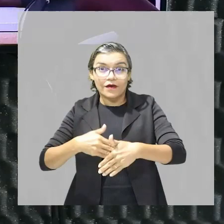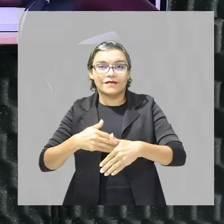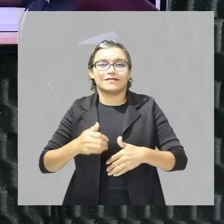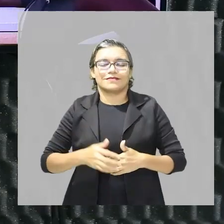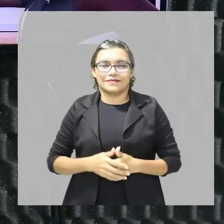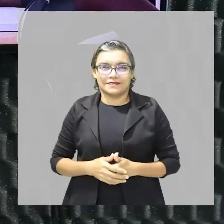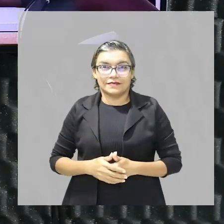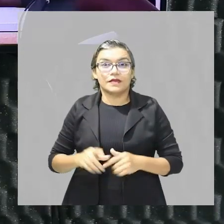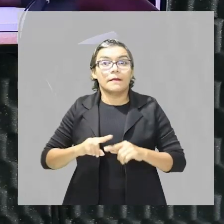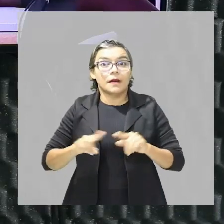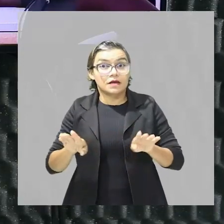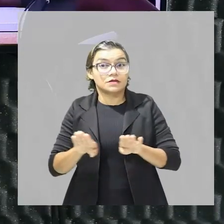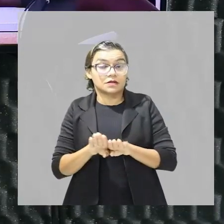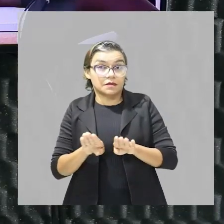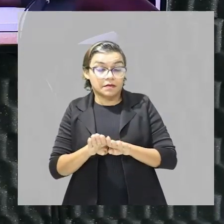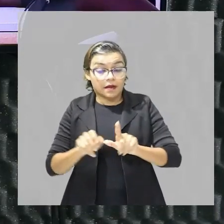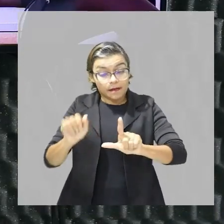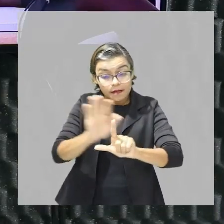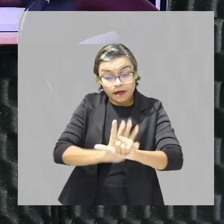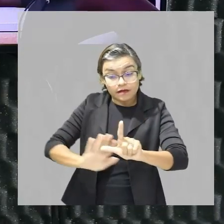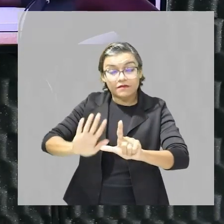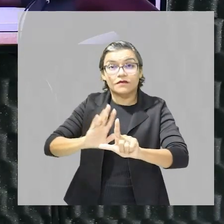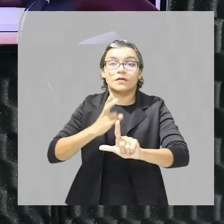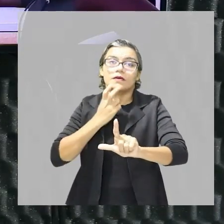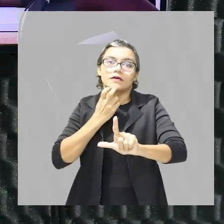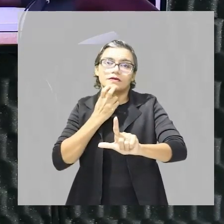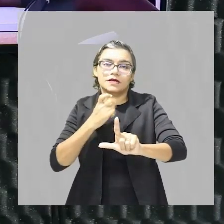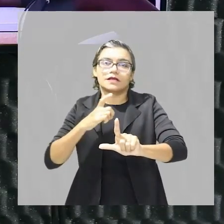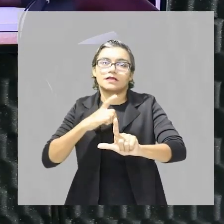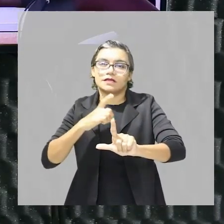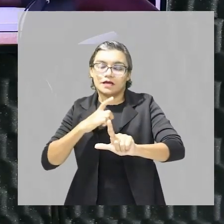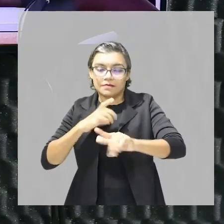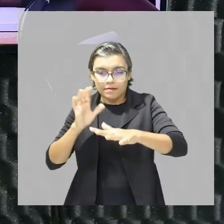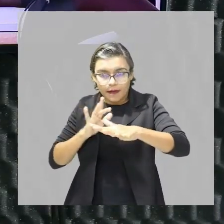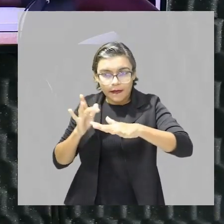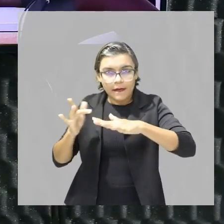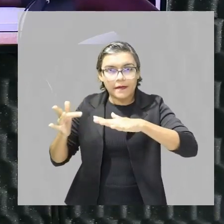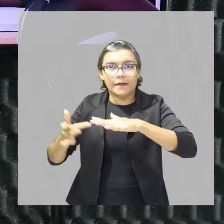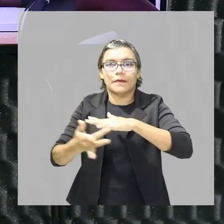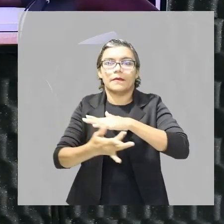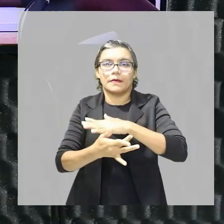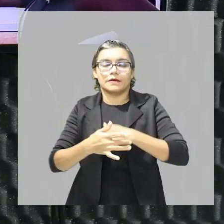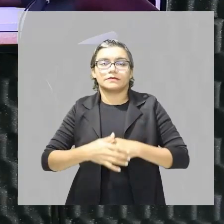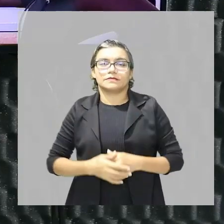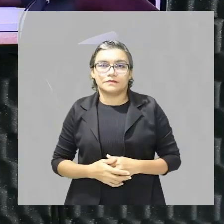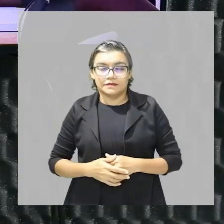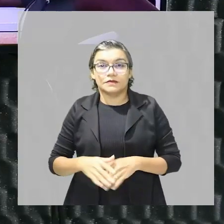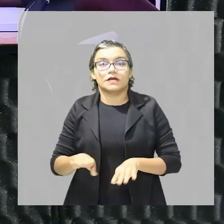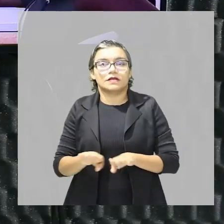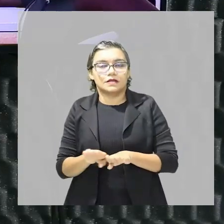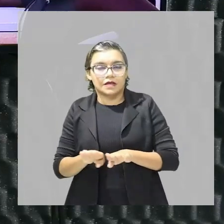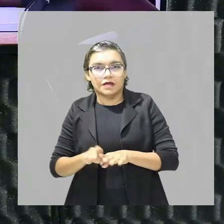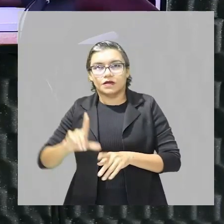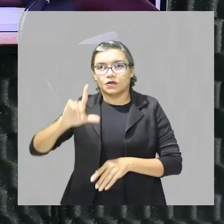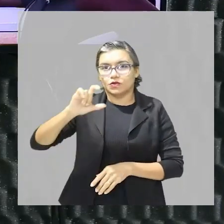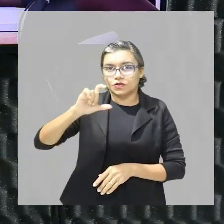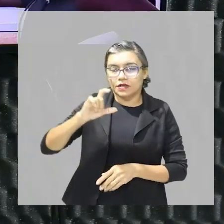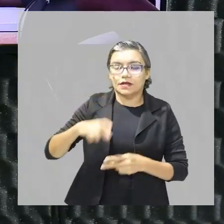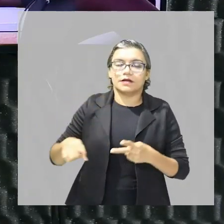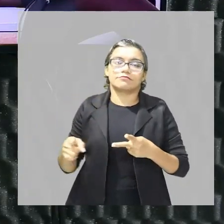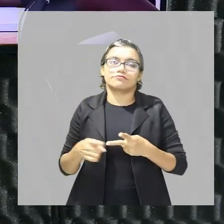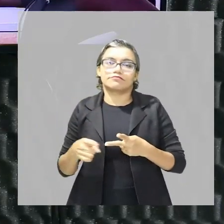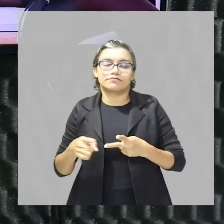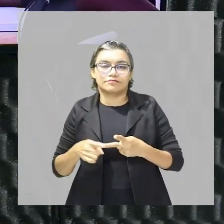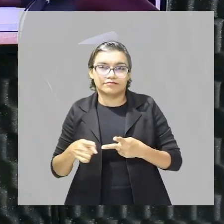mas nós temos na plataforma Gonçalves Dias nós temos nas nossas redes sociais nós temos aliás iscas no Instagram nós temos ali